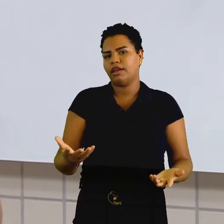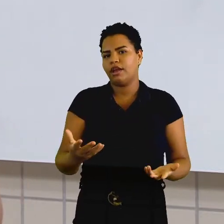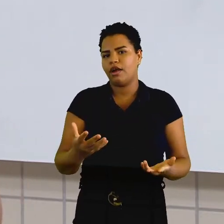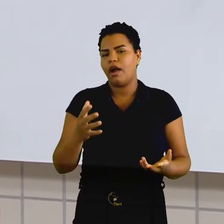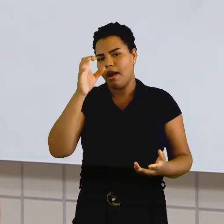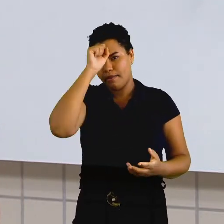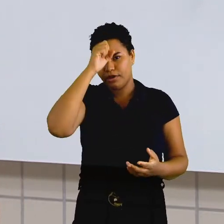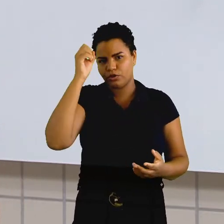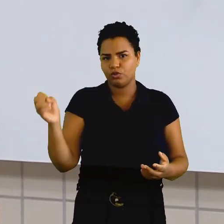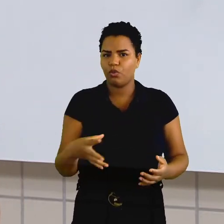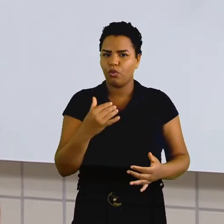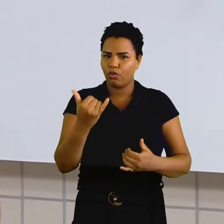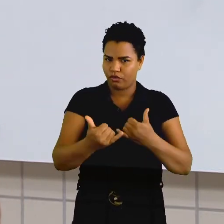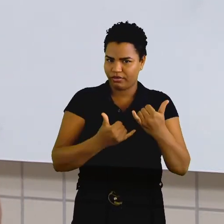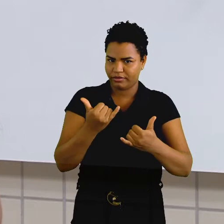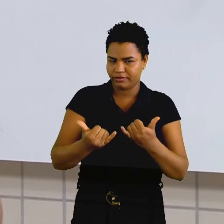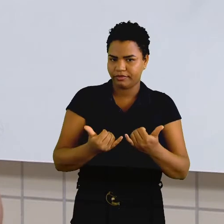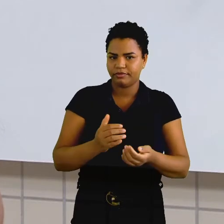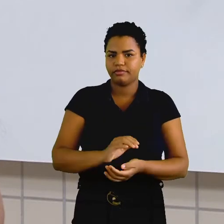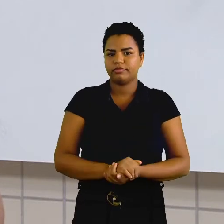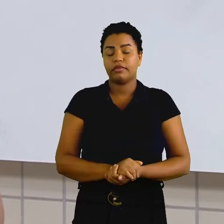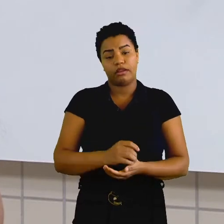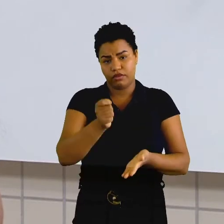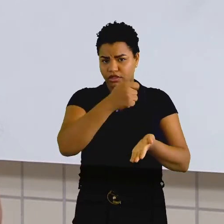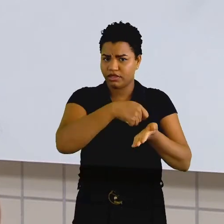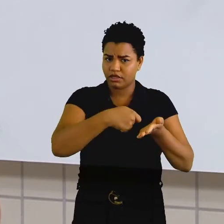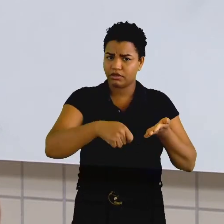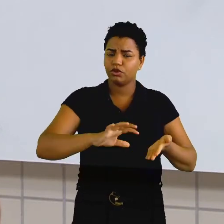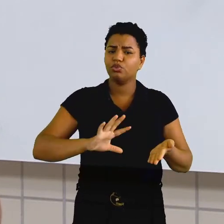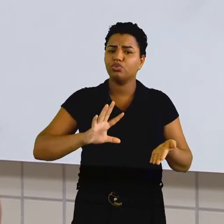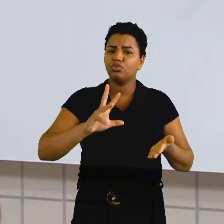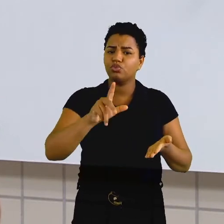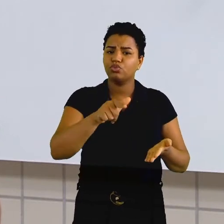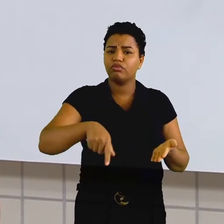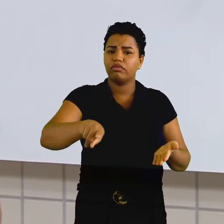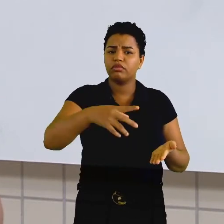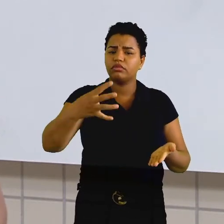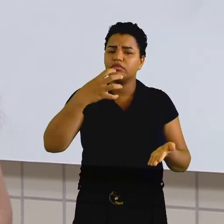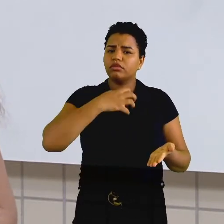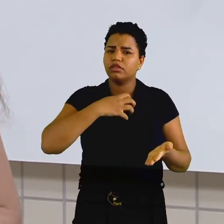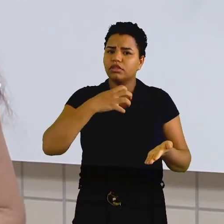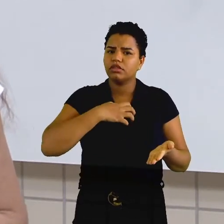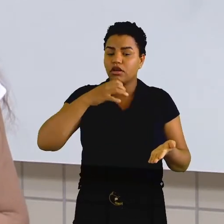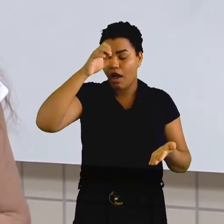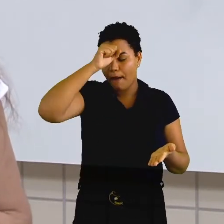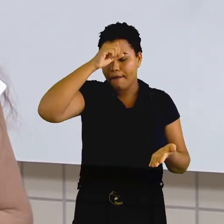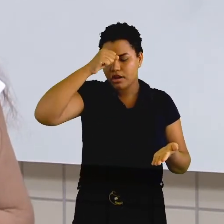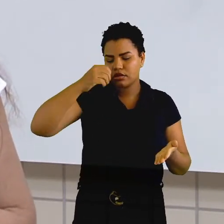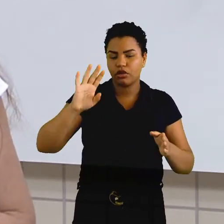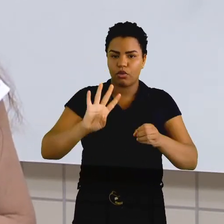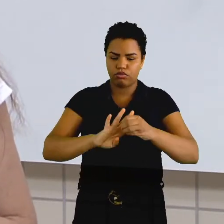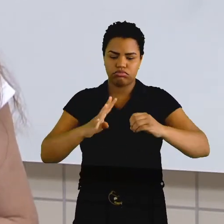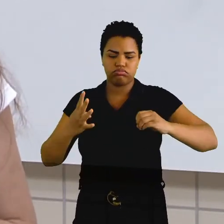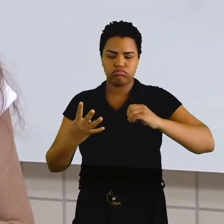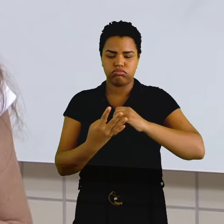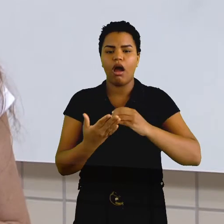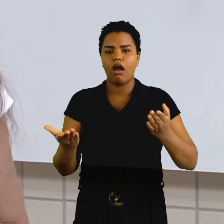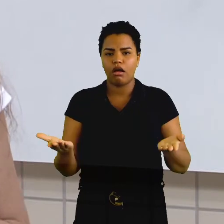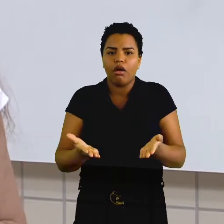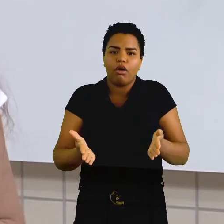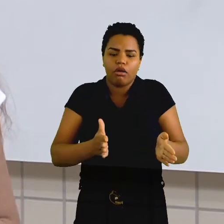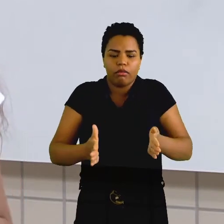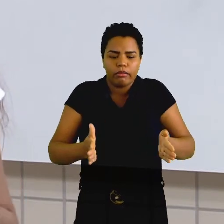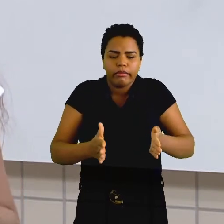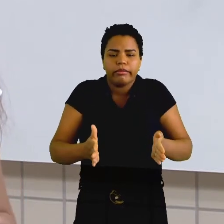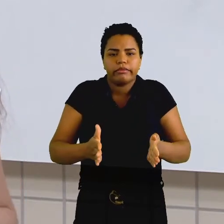vai escrever tudo isso que você está sentindo e aprendendo durante esse período de isolamento